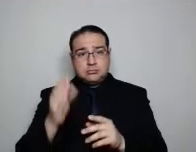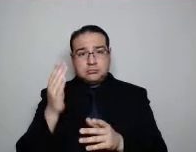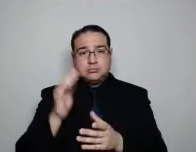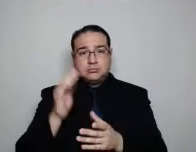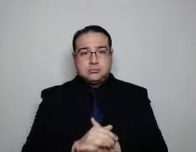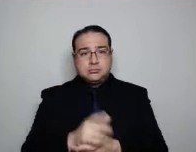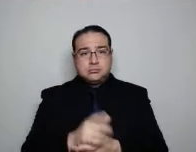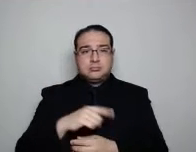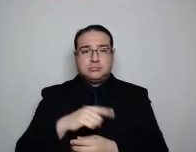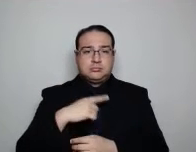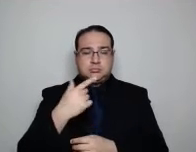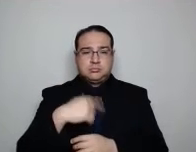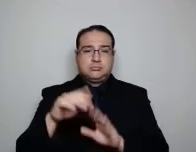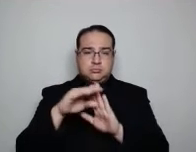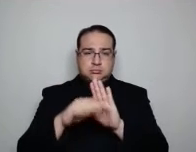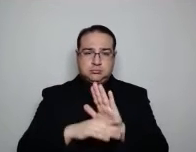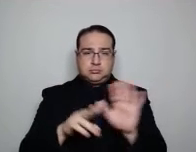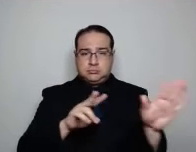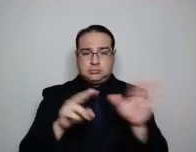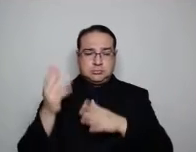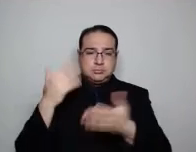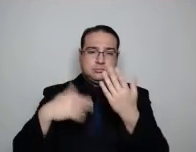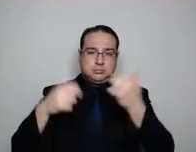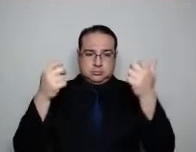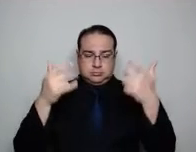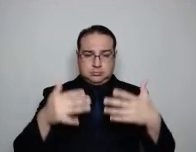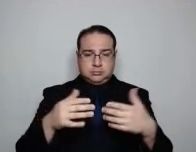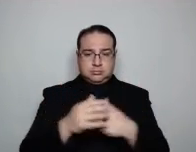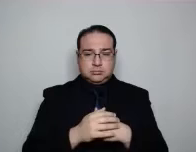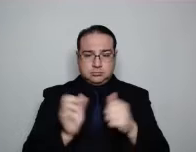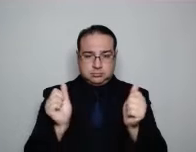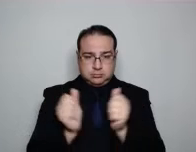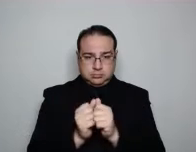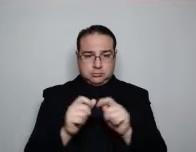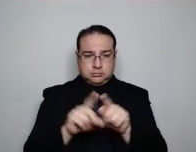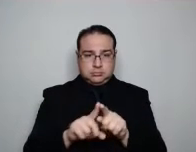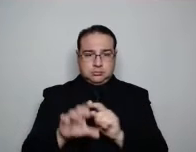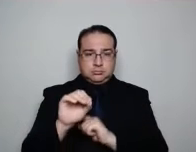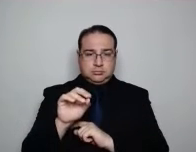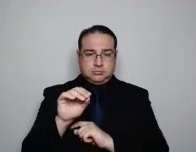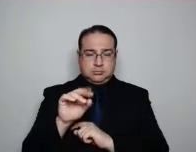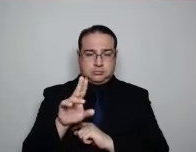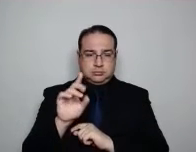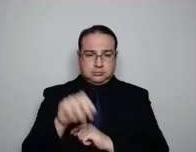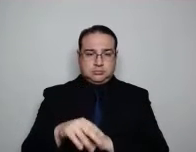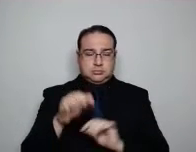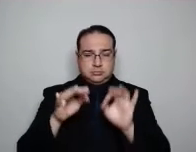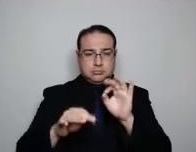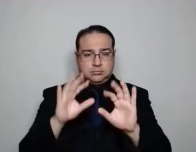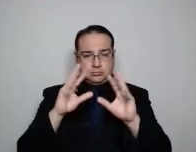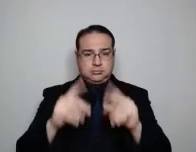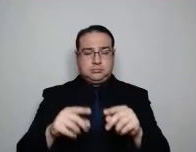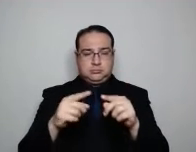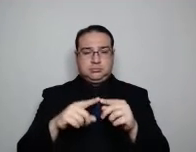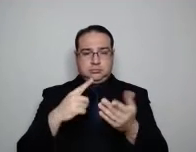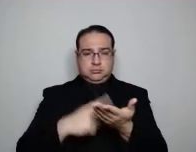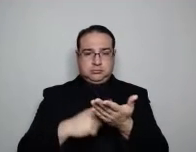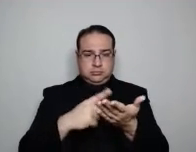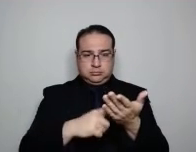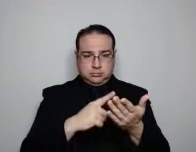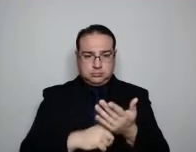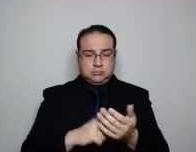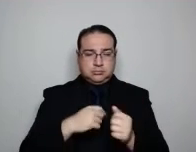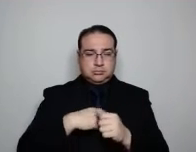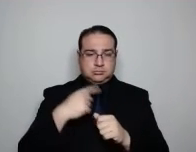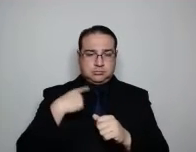no outro processo, agora, semana passada, ajuntada por ordem judicial de todos os contratos da Unimed de